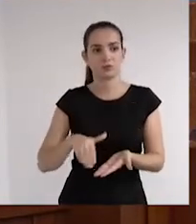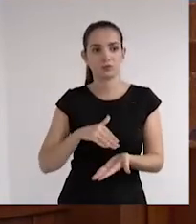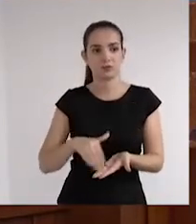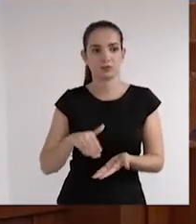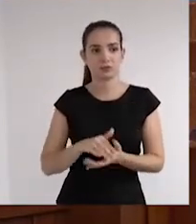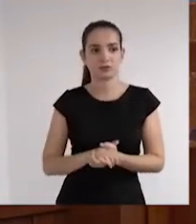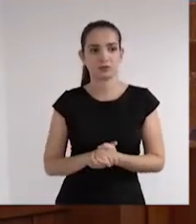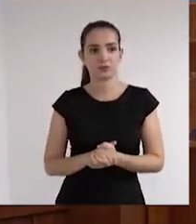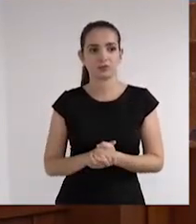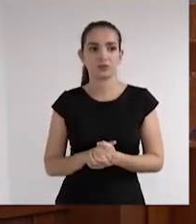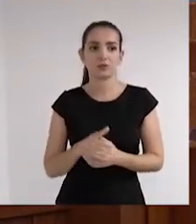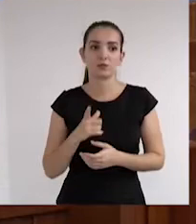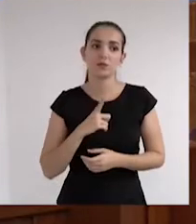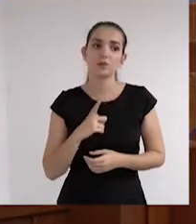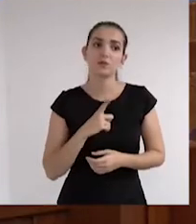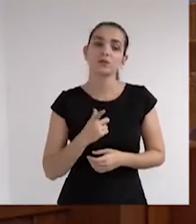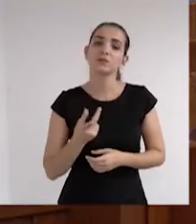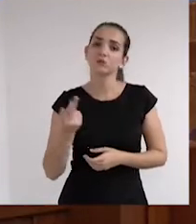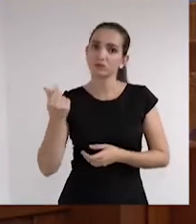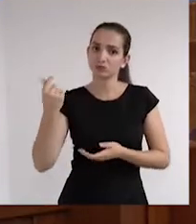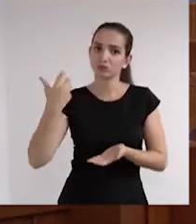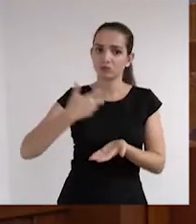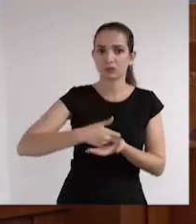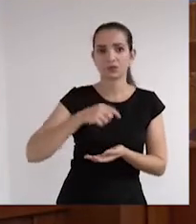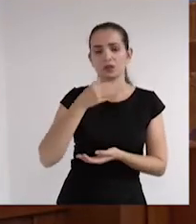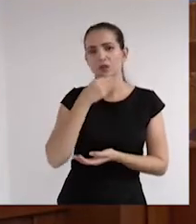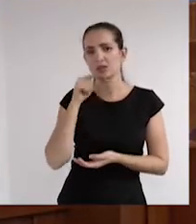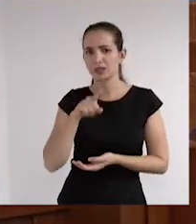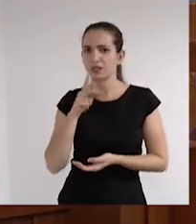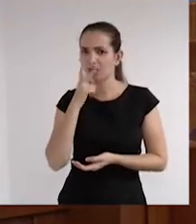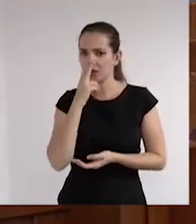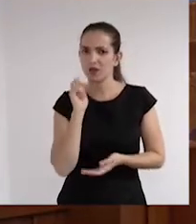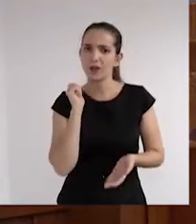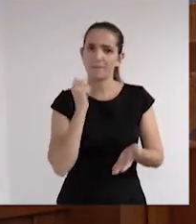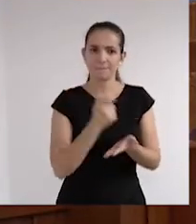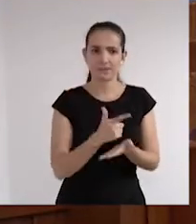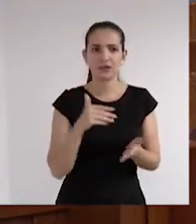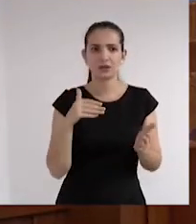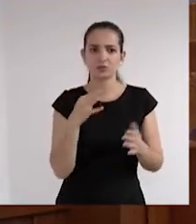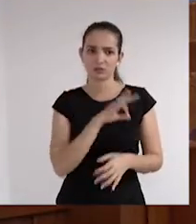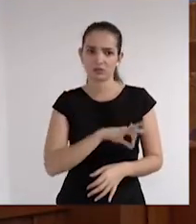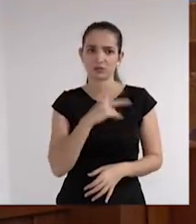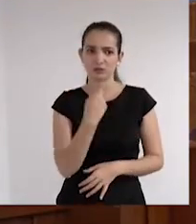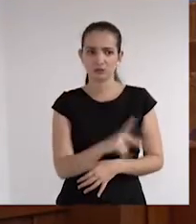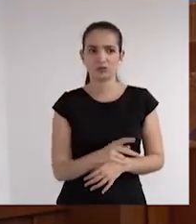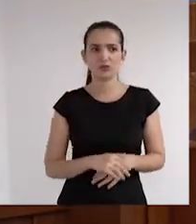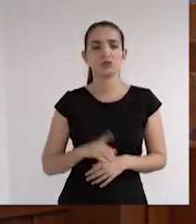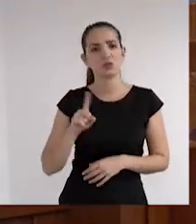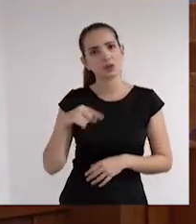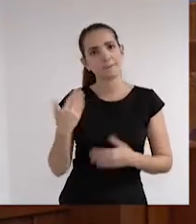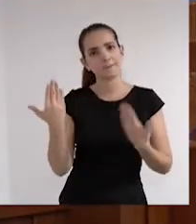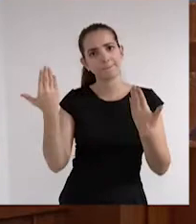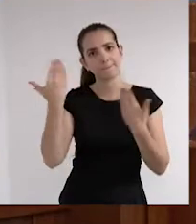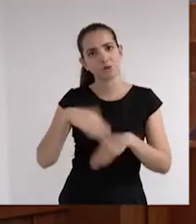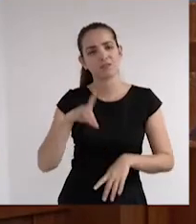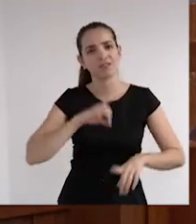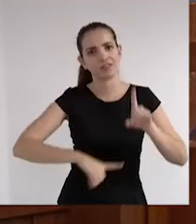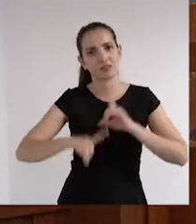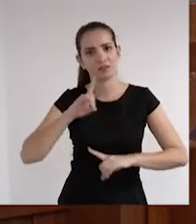de controle de arrecadação, ele acaba pagando não só o salário dele, isso é comprovado por